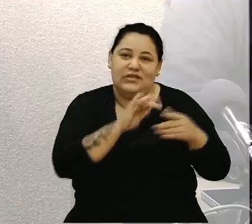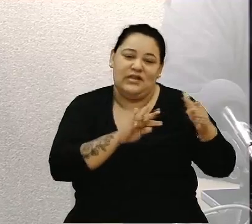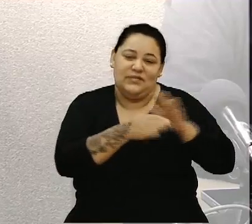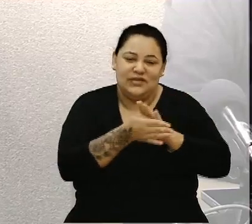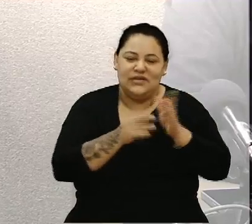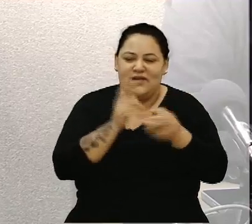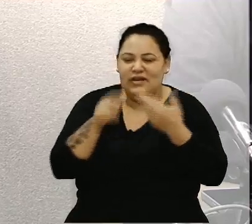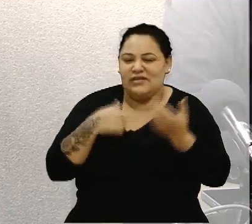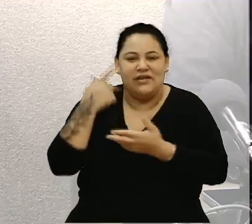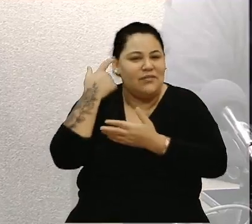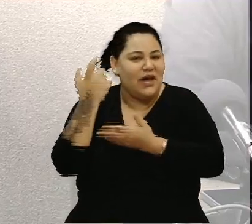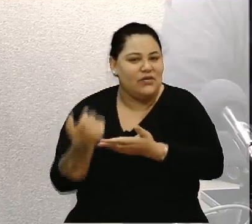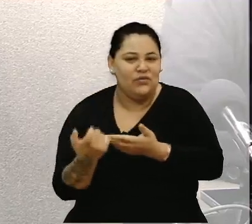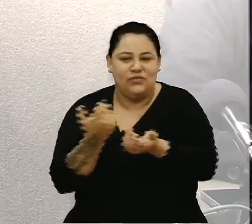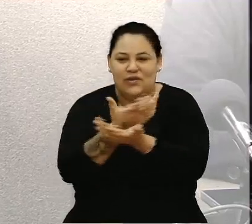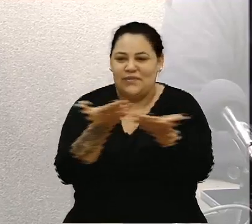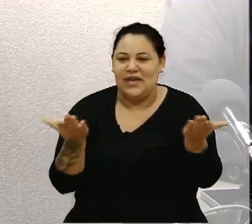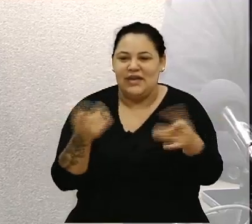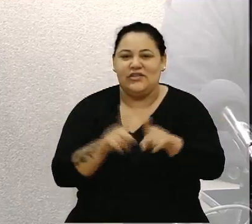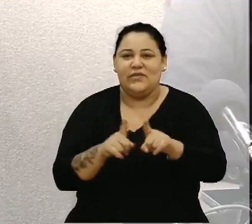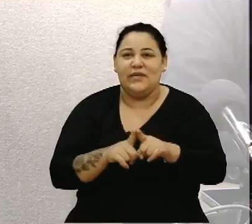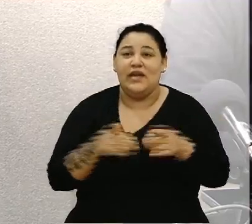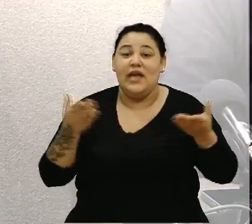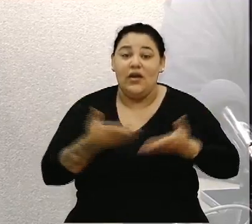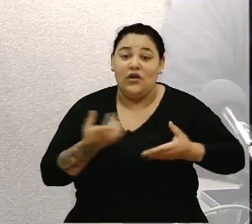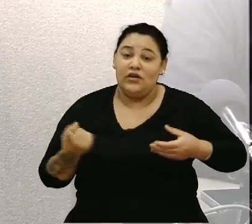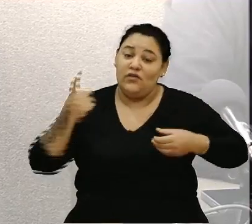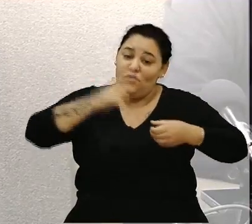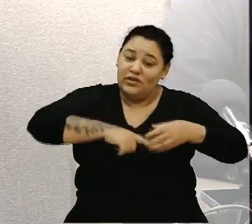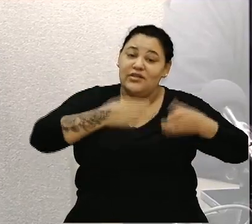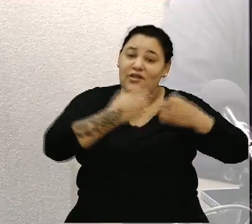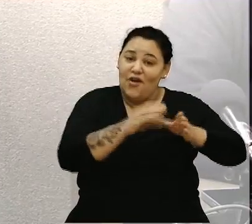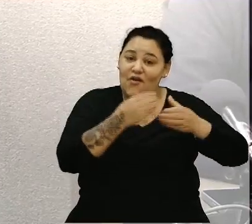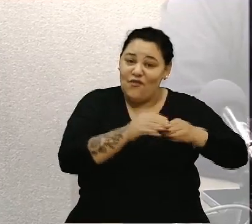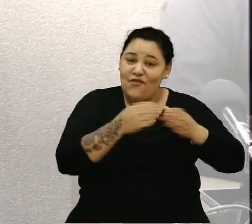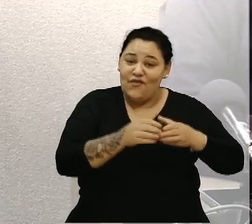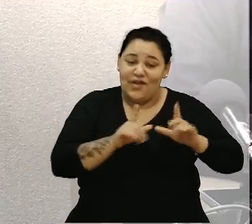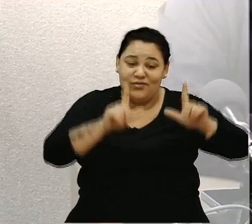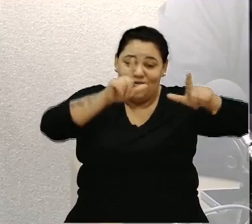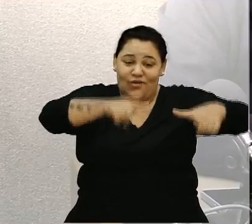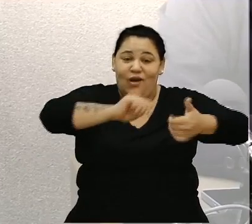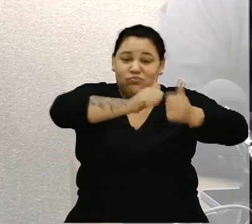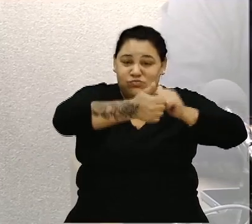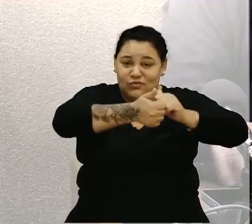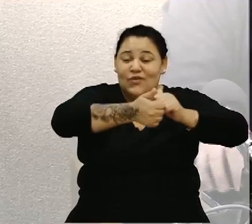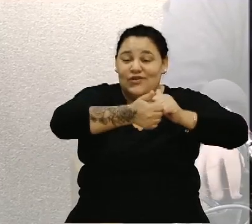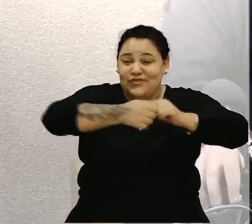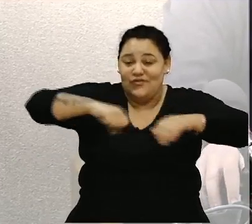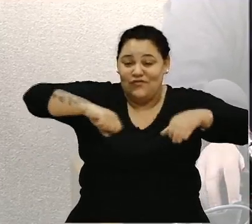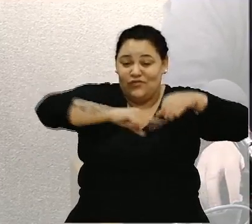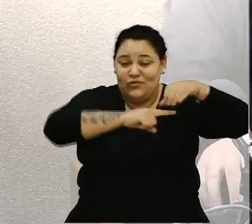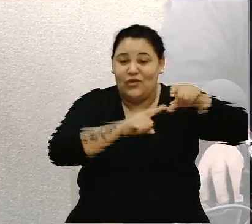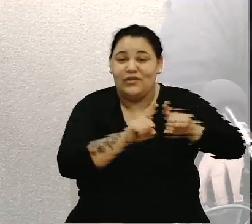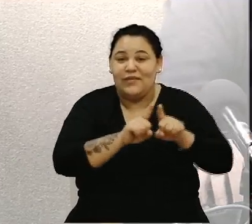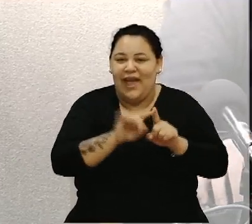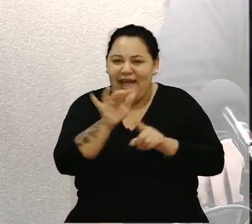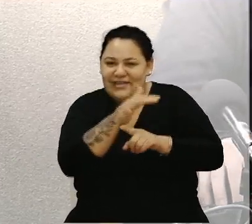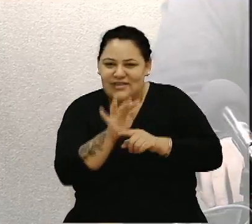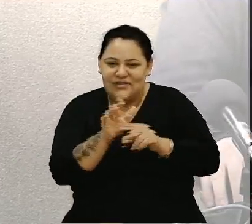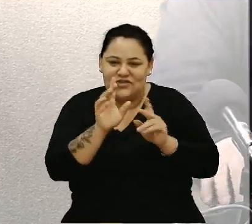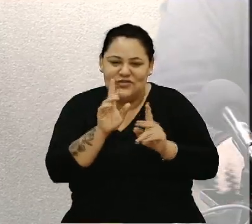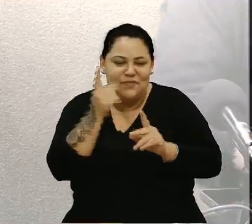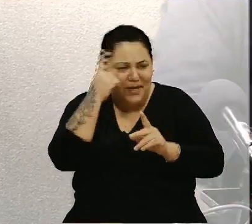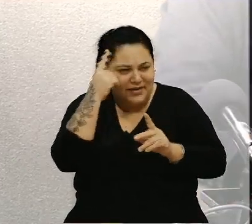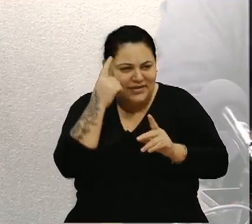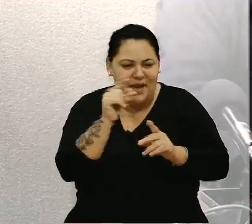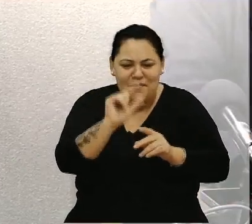barulho, ao ambiente, e que agora estão retornando aos estádios de futebol. Então, às vezes a gente pensa que são pequenas ações